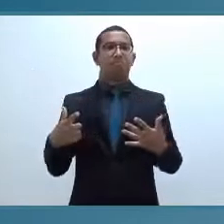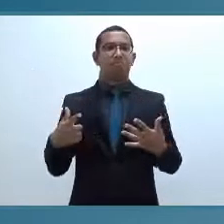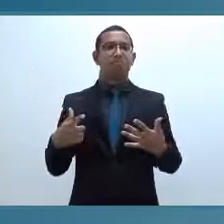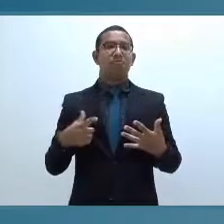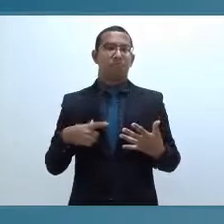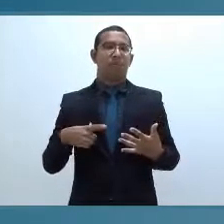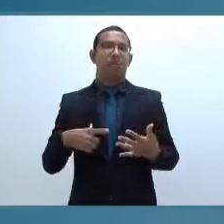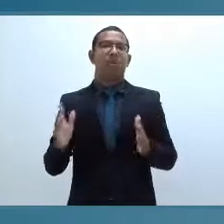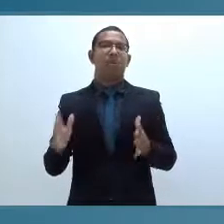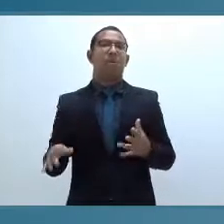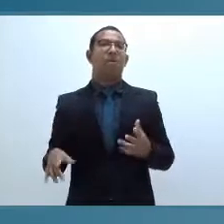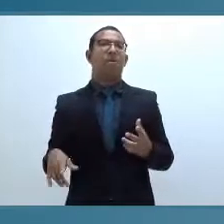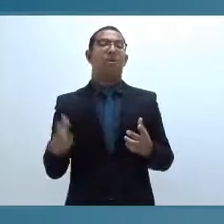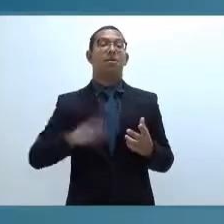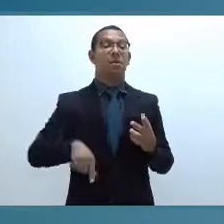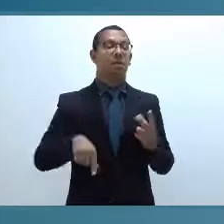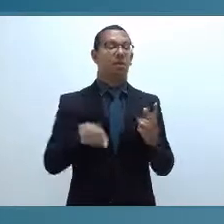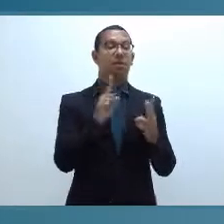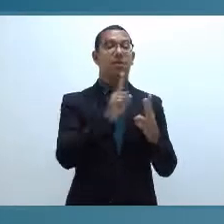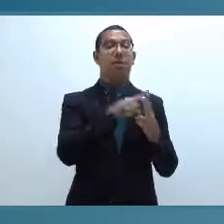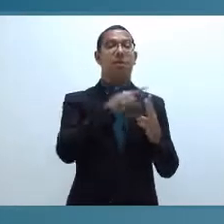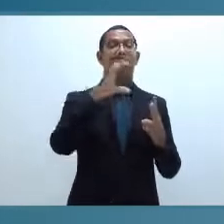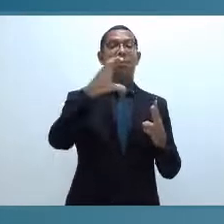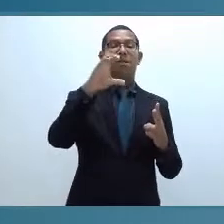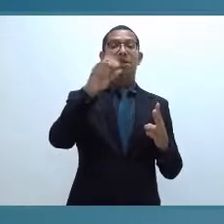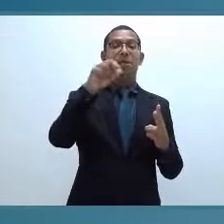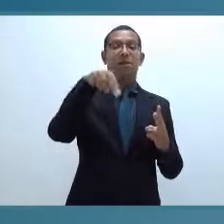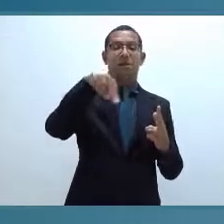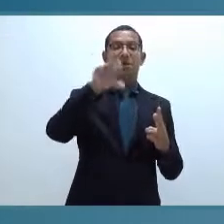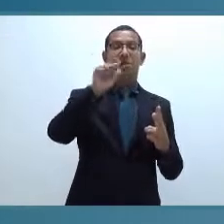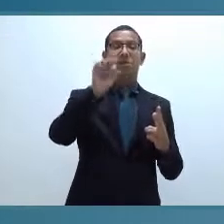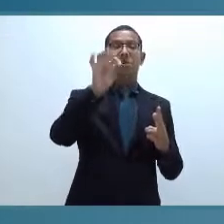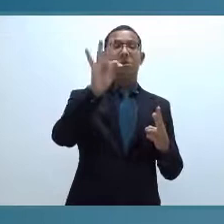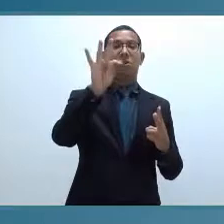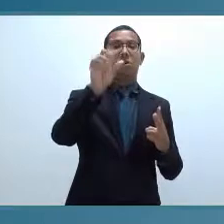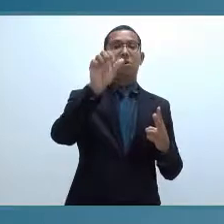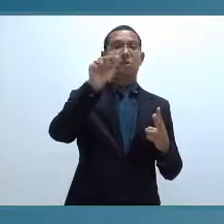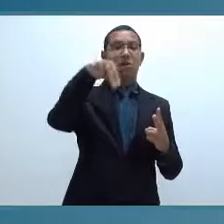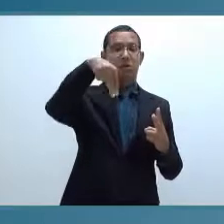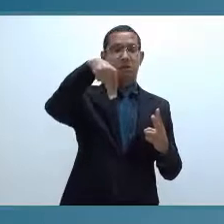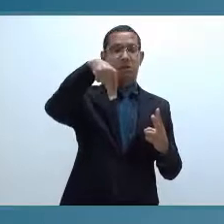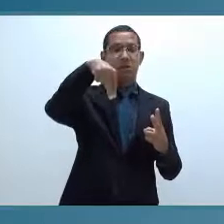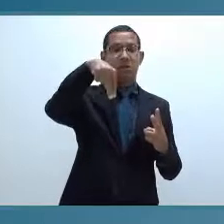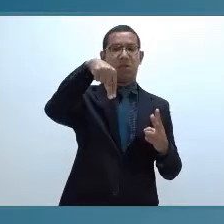desembargador que o senhor colocou, eu acompanho a relatora com